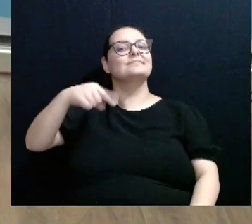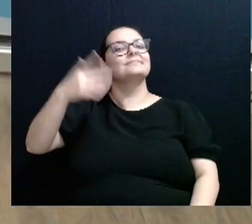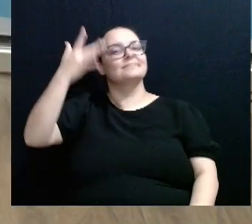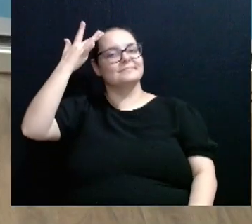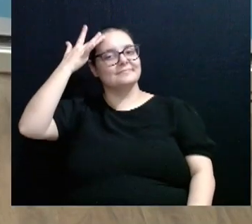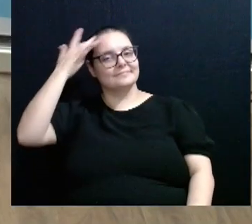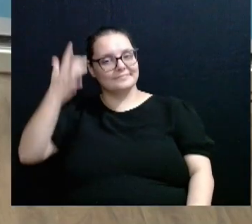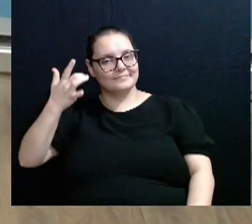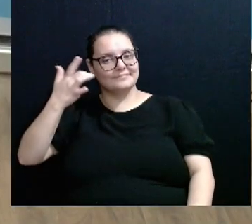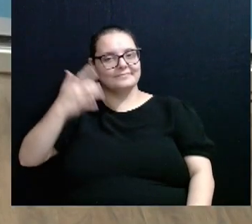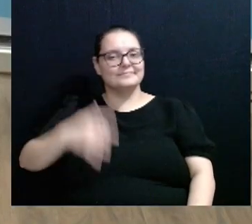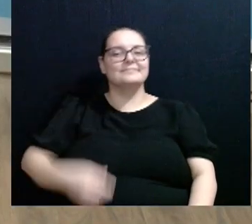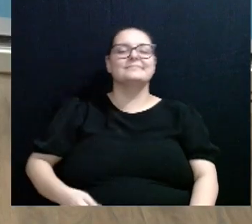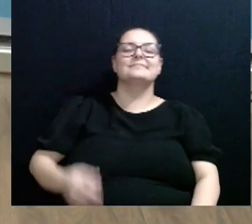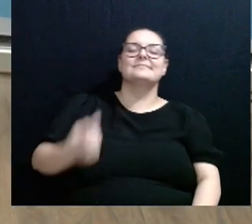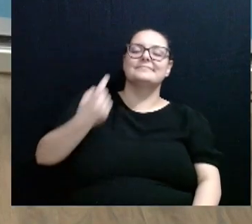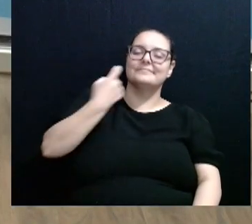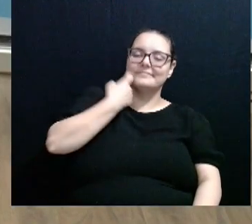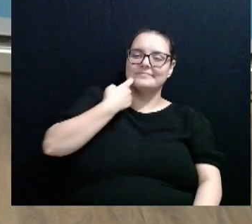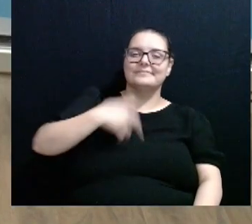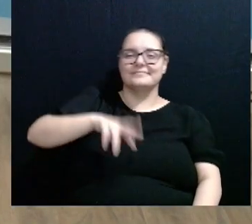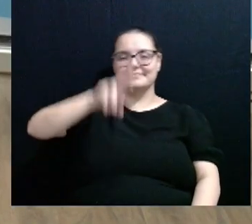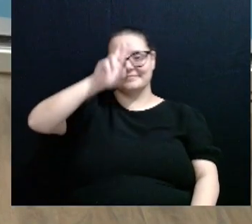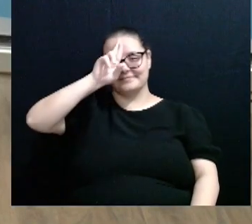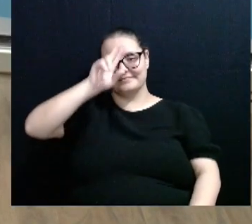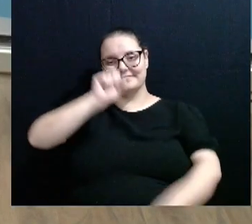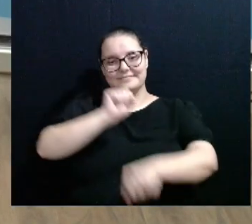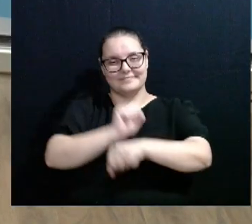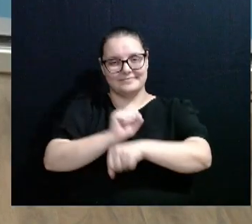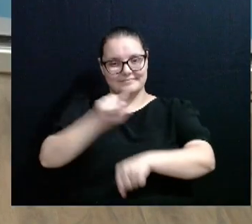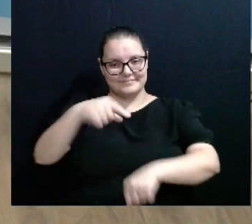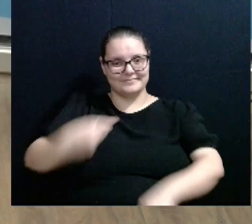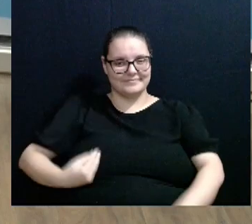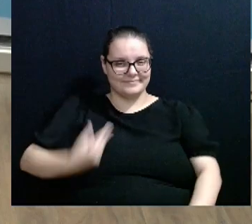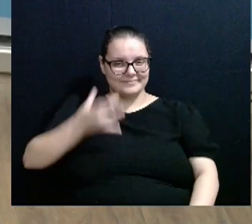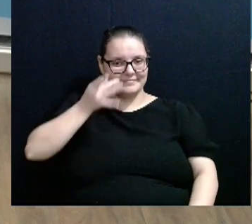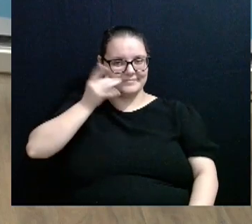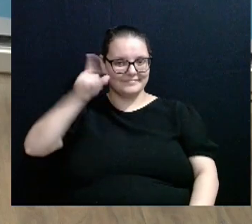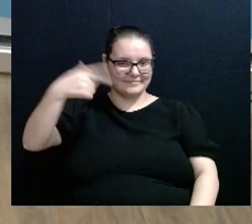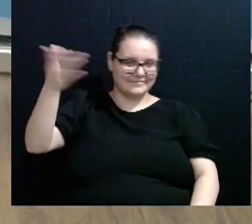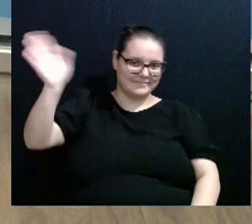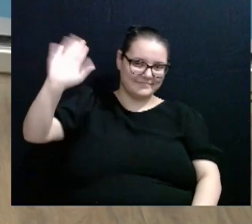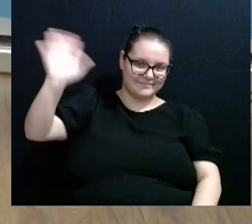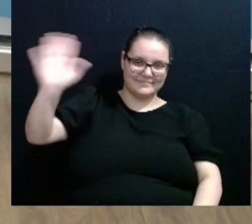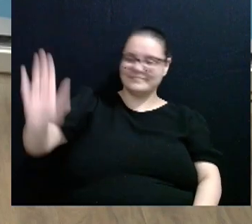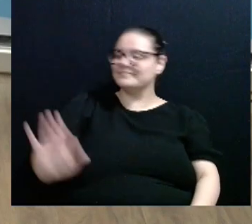amanhã na sexta-feira, ao meio-dia, ao vivo. Te espero. Até lá. Tchau, tchau.